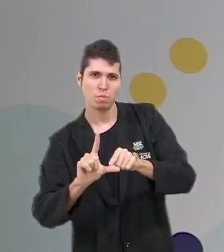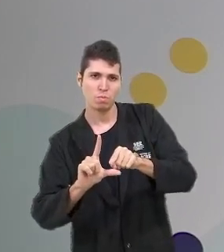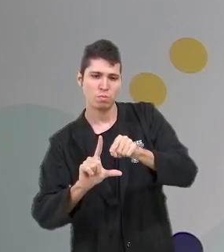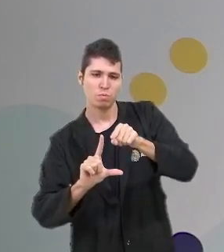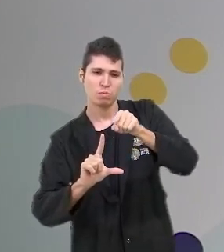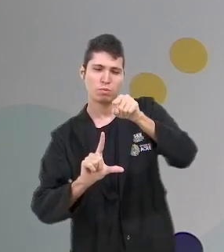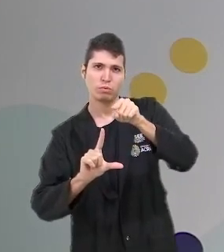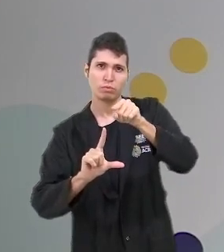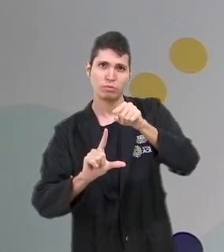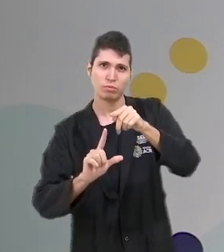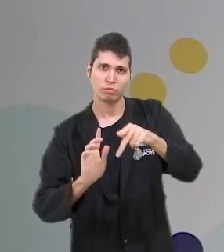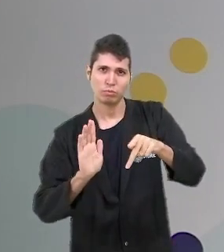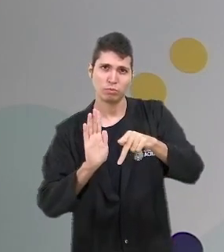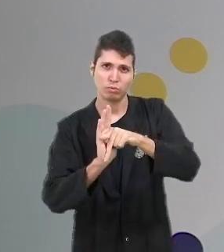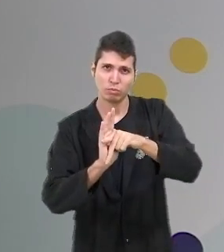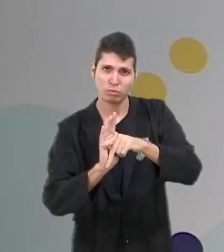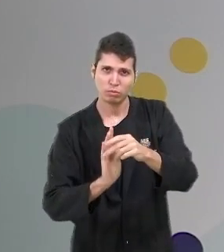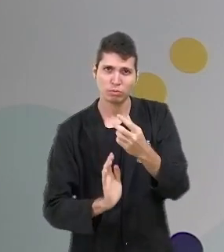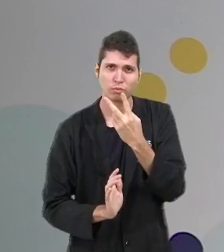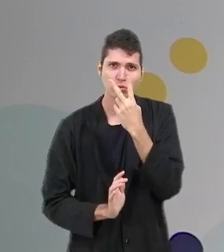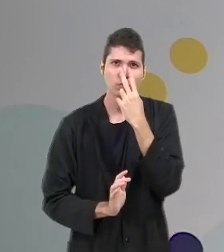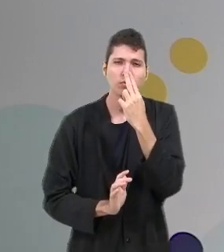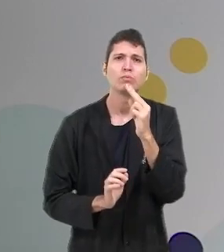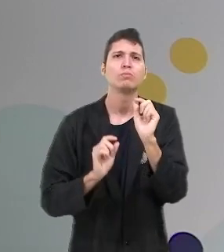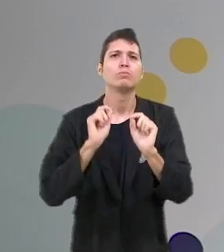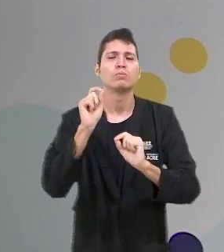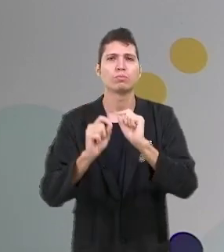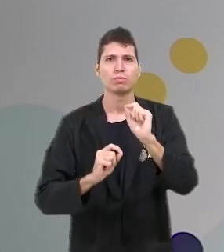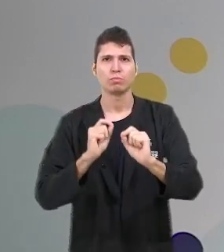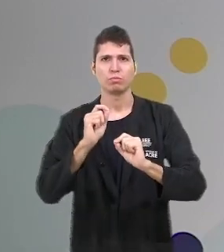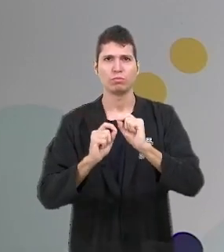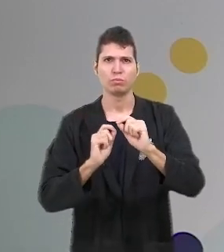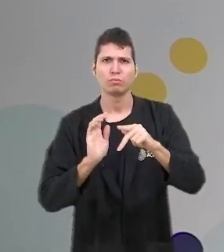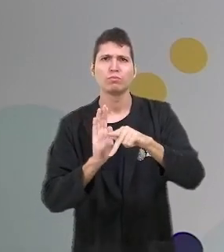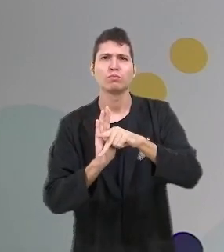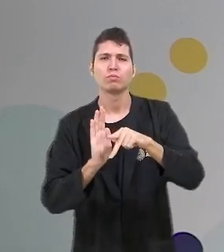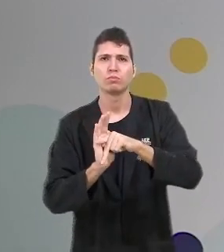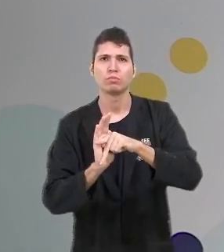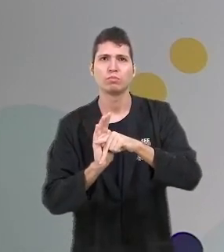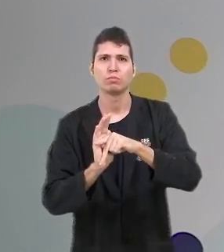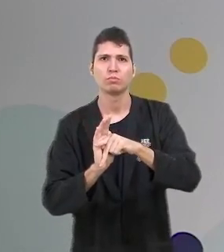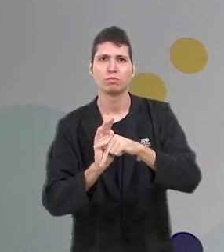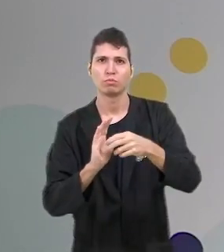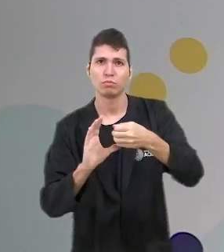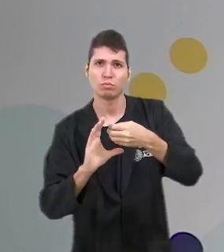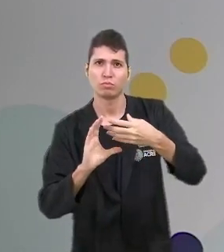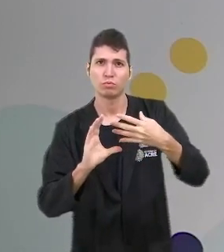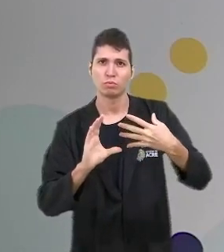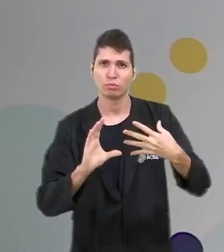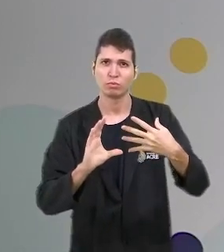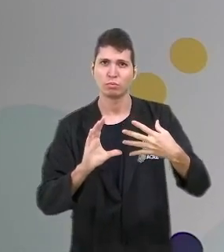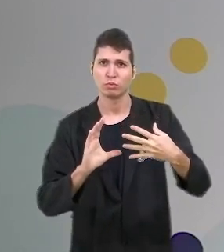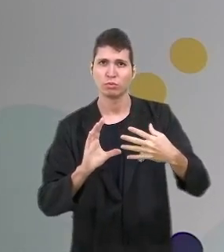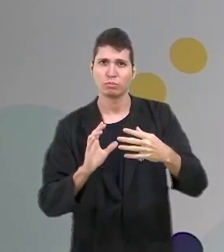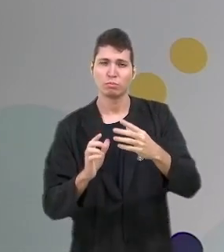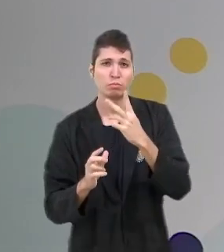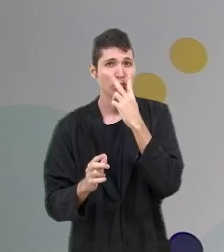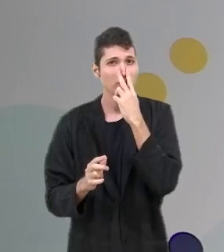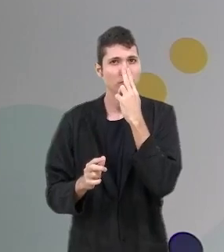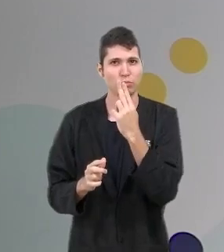possuir propriedades semelhantes. O que são essas propriedades? Nada mais é do que características bem